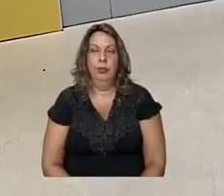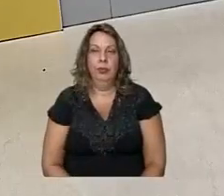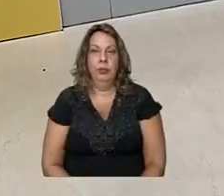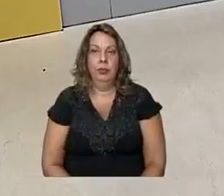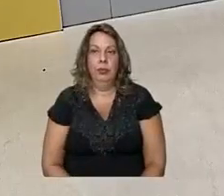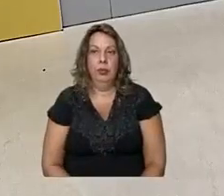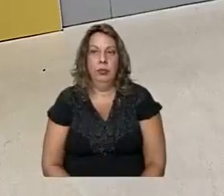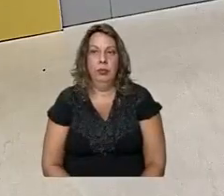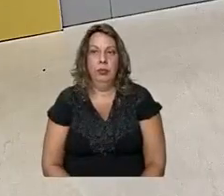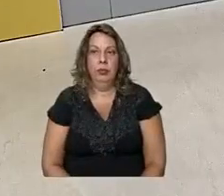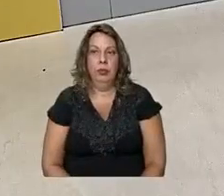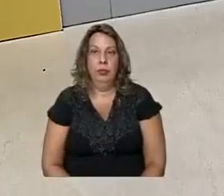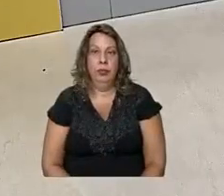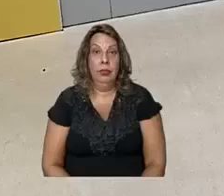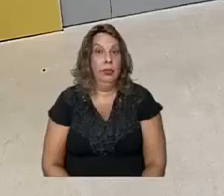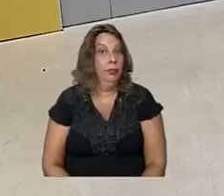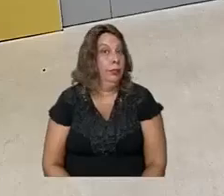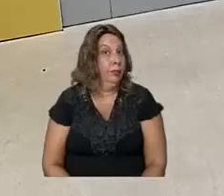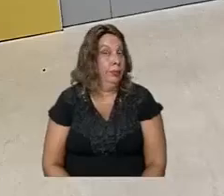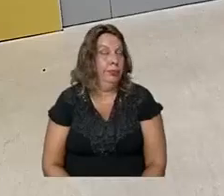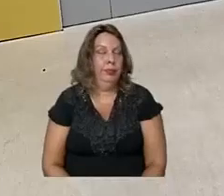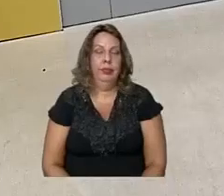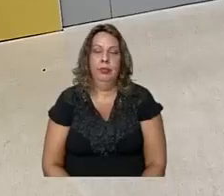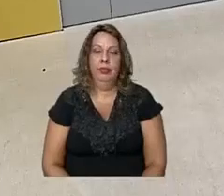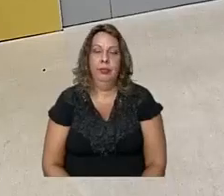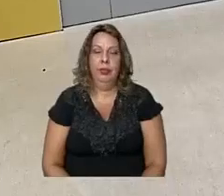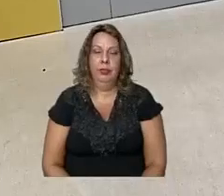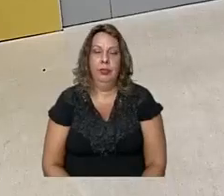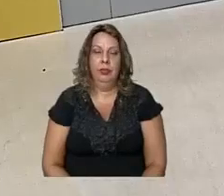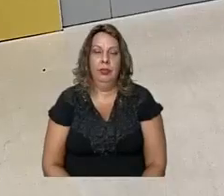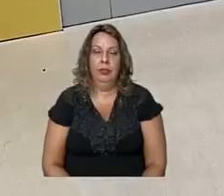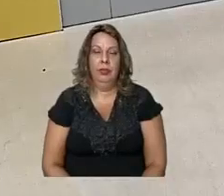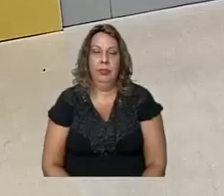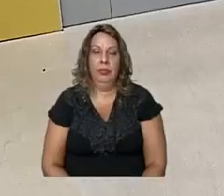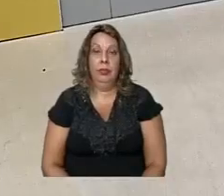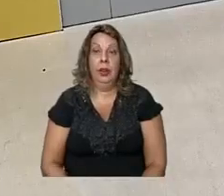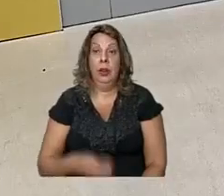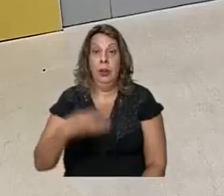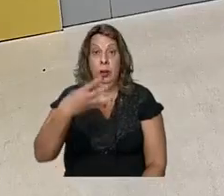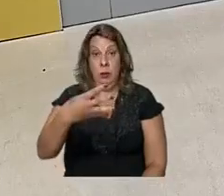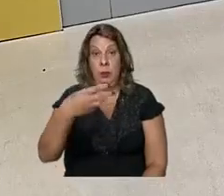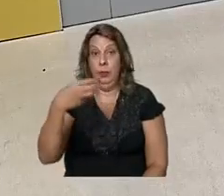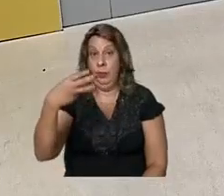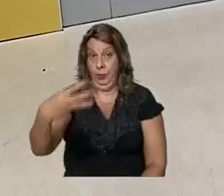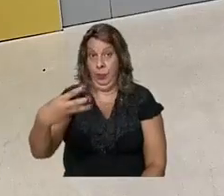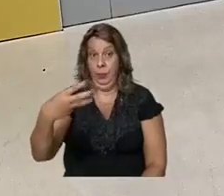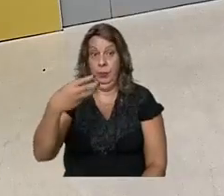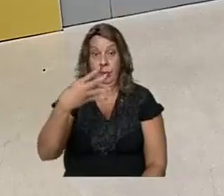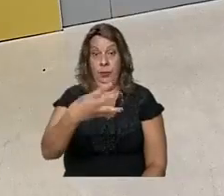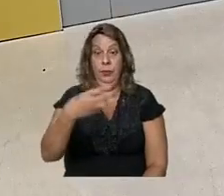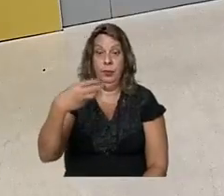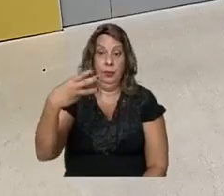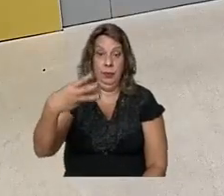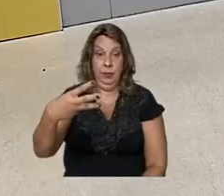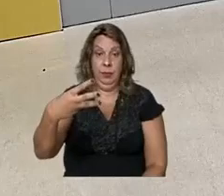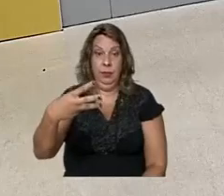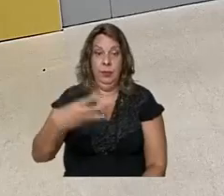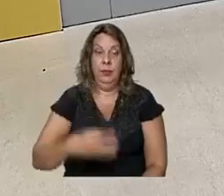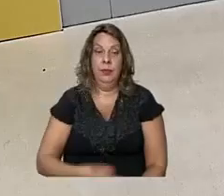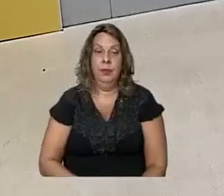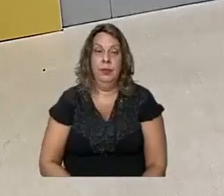41. Quem quer o 41? Pode ir marcando, 43 também, 43,